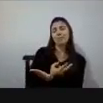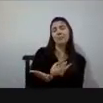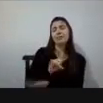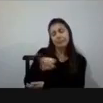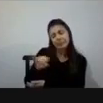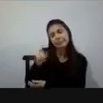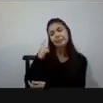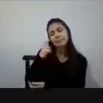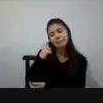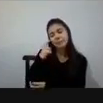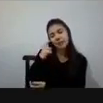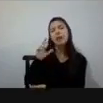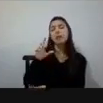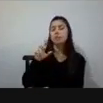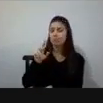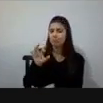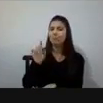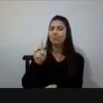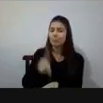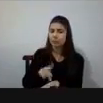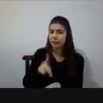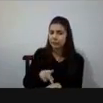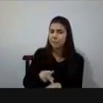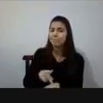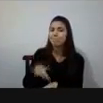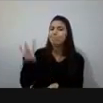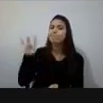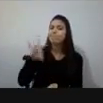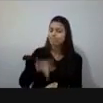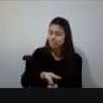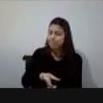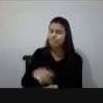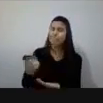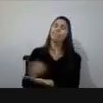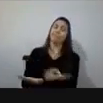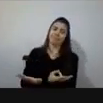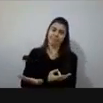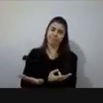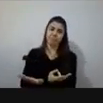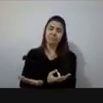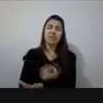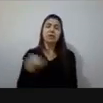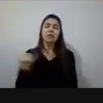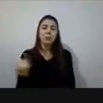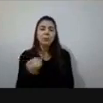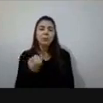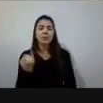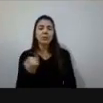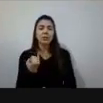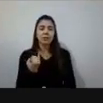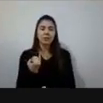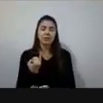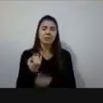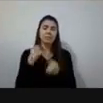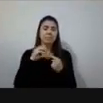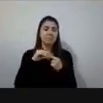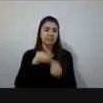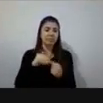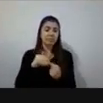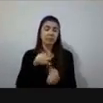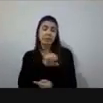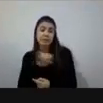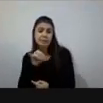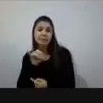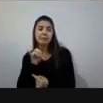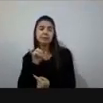coisa errada. Então, a importância, principalmente nesses casos em que há uma convivência com o abusador,